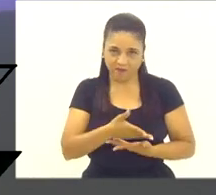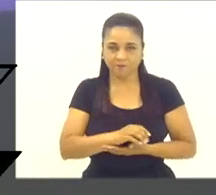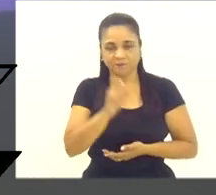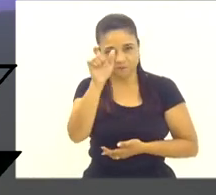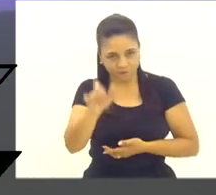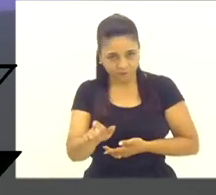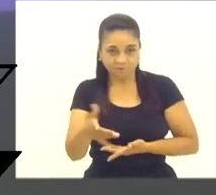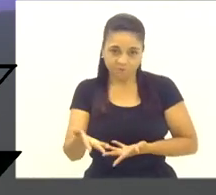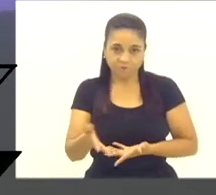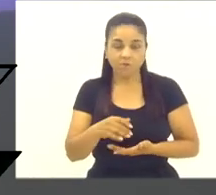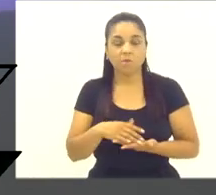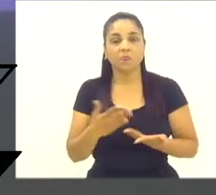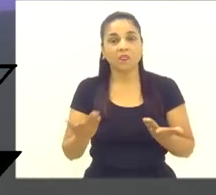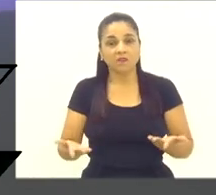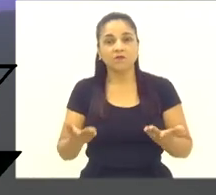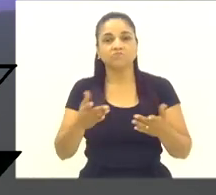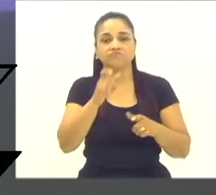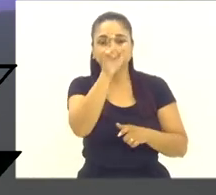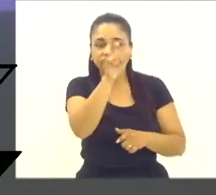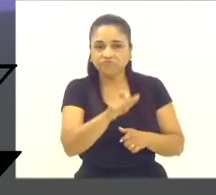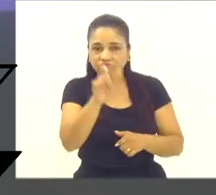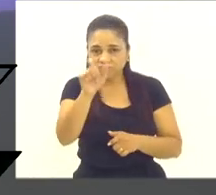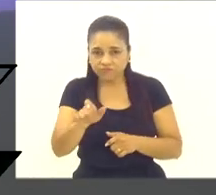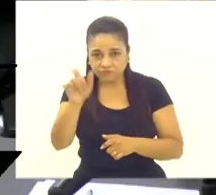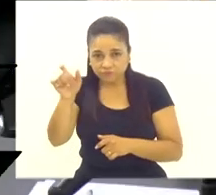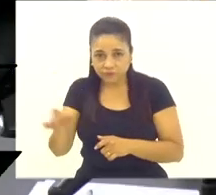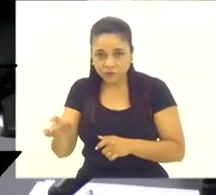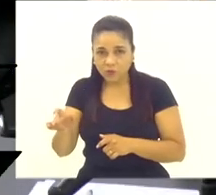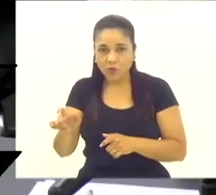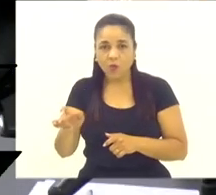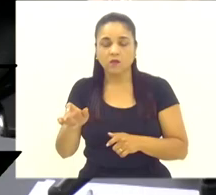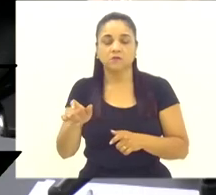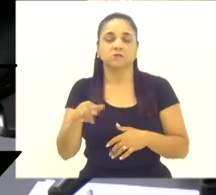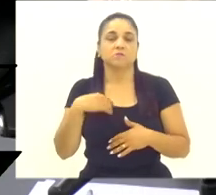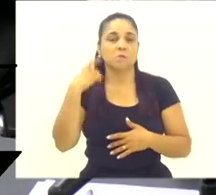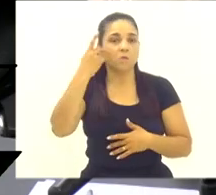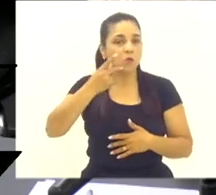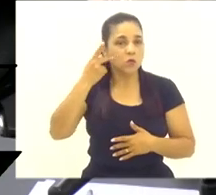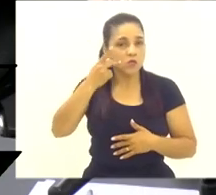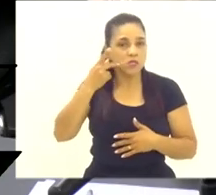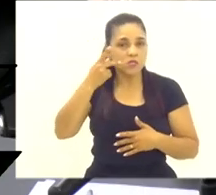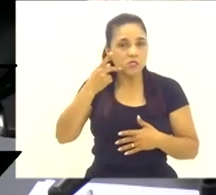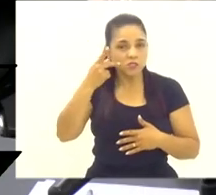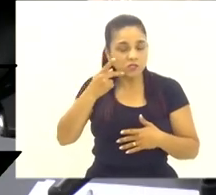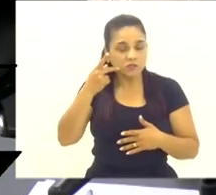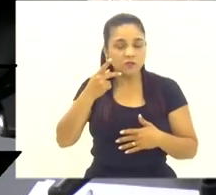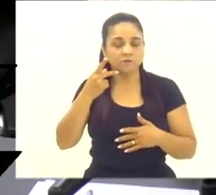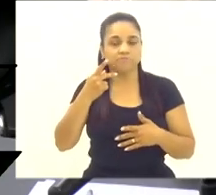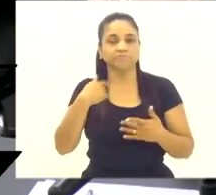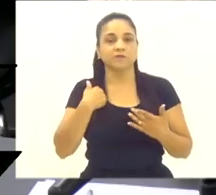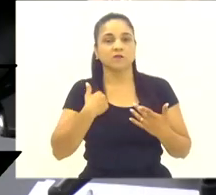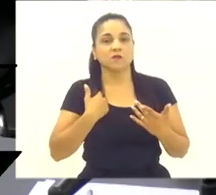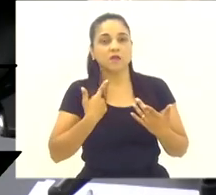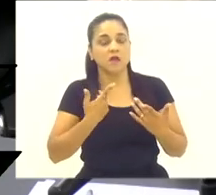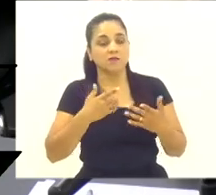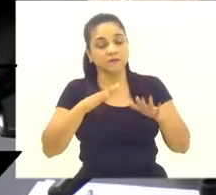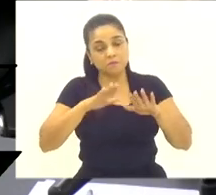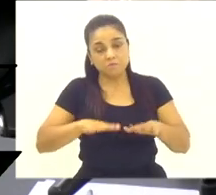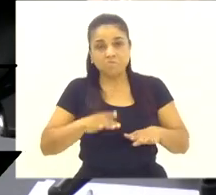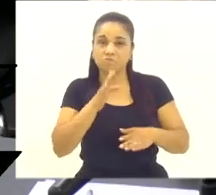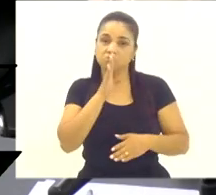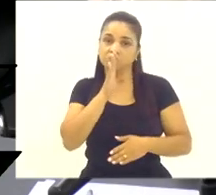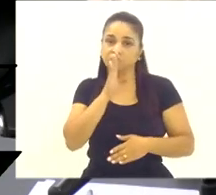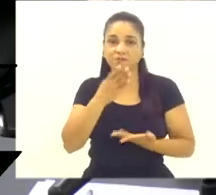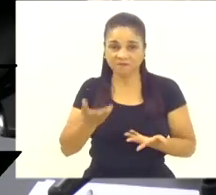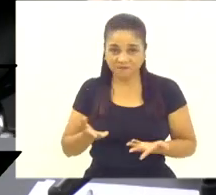isso faz com que essas figuras essas pessoas que estão na política se auto censura em muitas vezes muitas vezes permaneçam